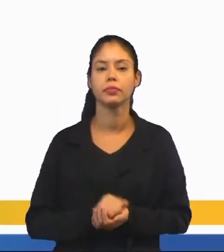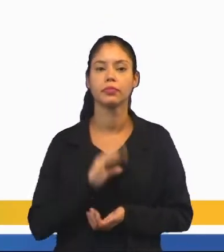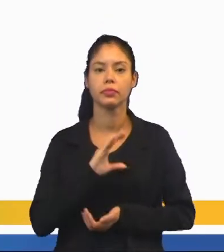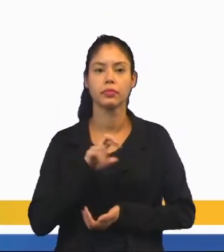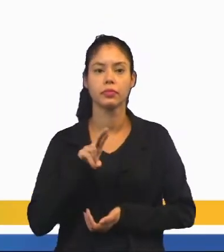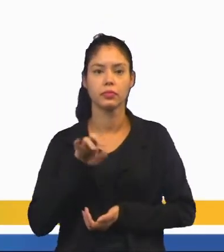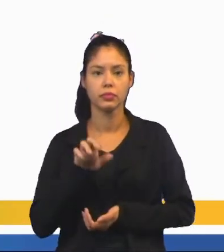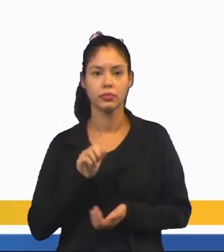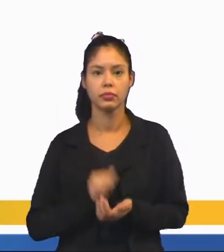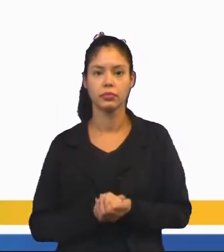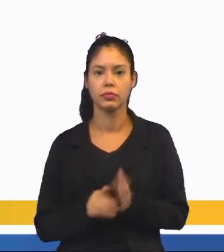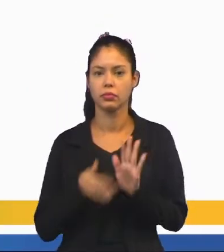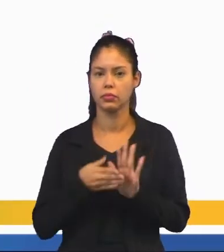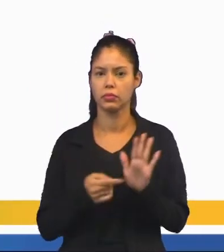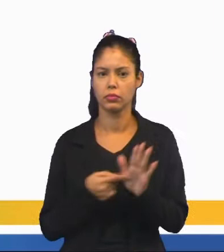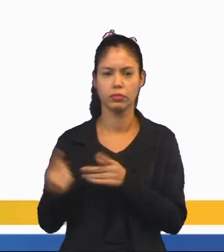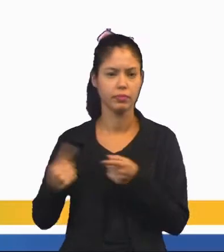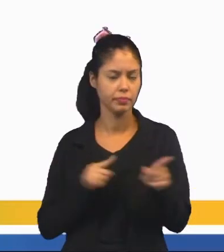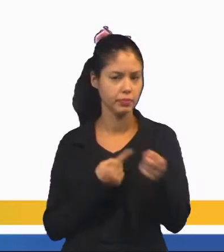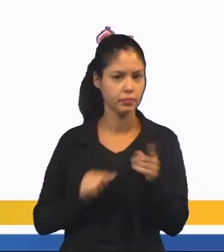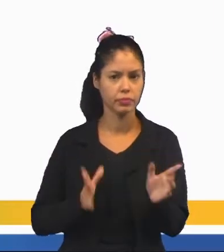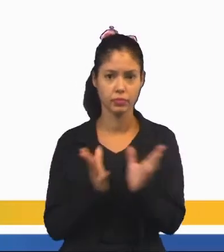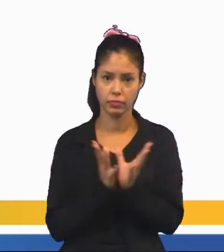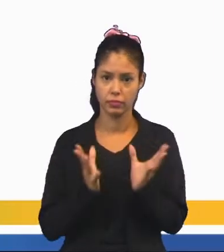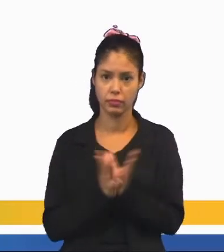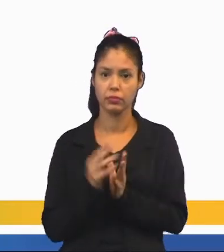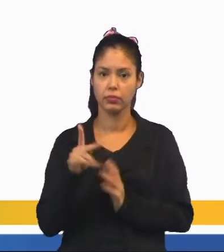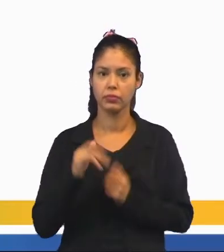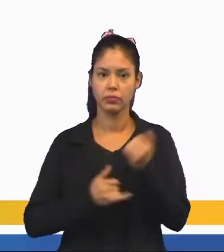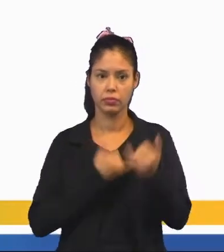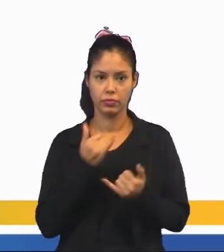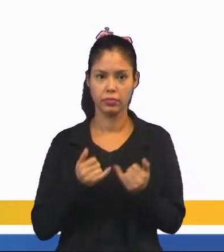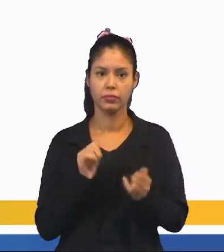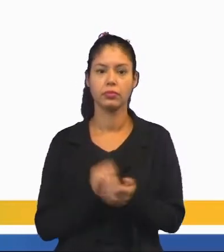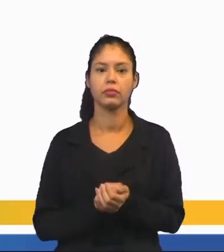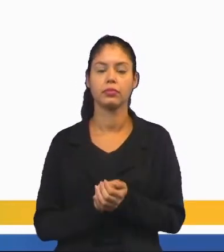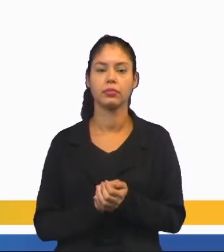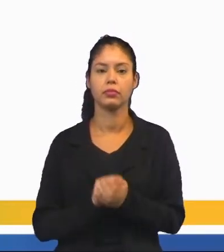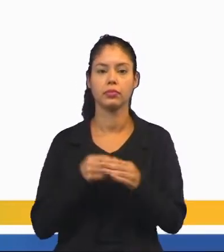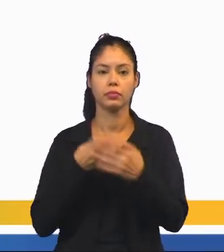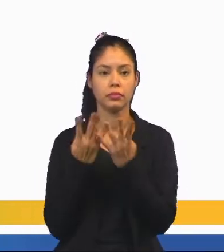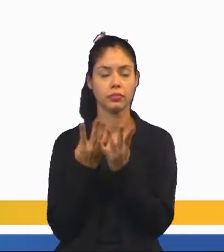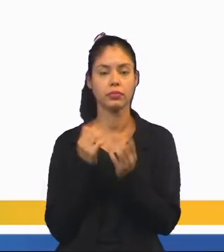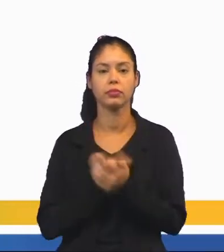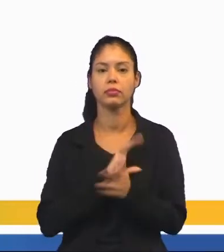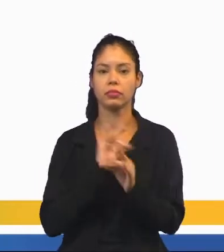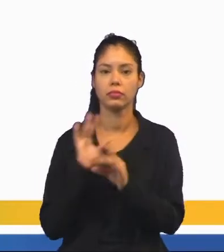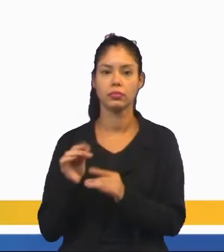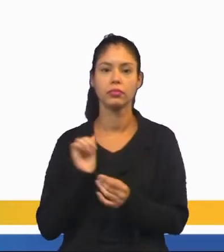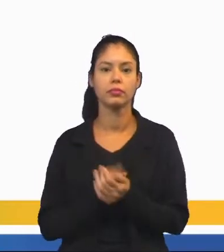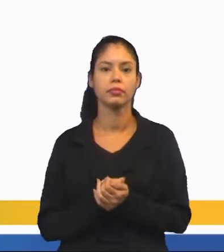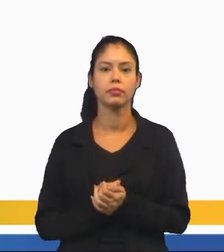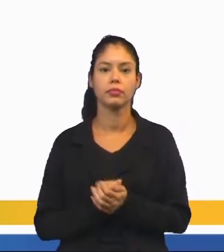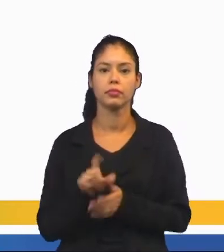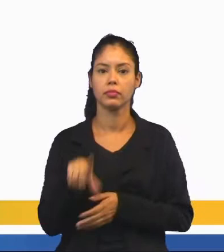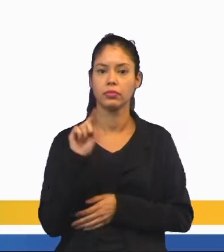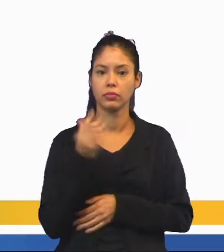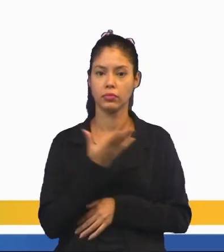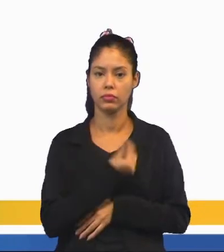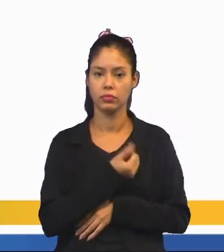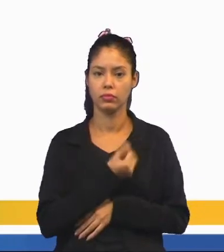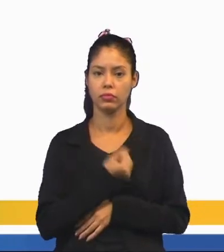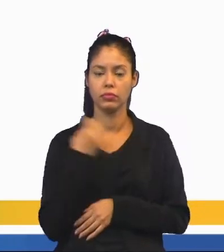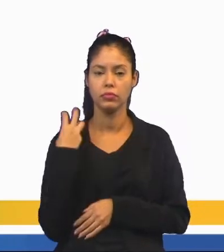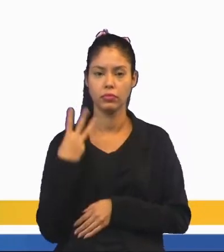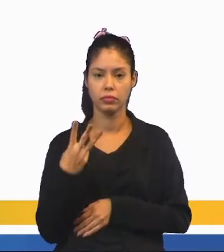A professora de Cauê propôs um desafio para a sua turma com jogos de cartas. Cada grupo deveria